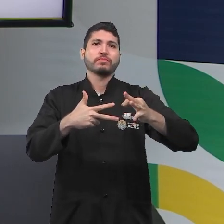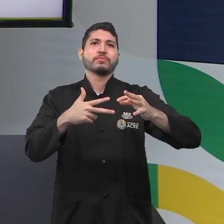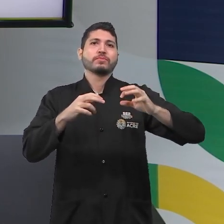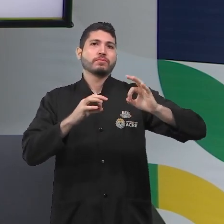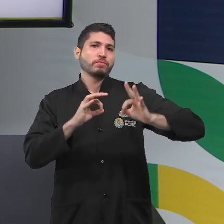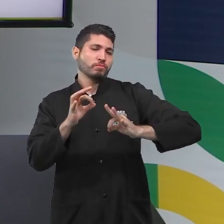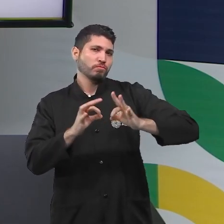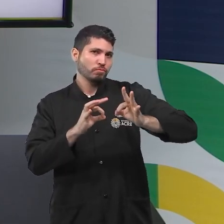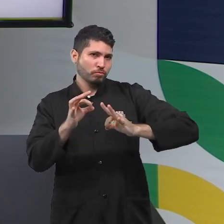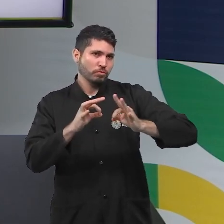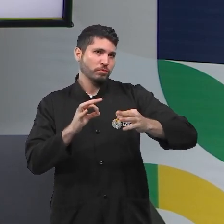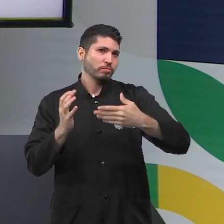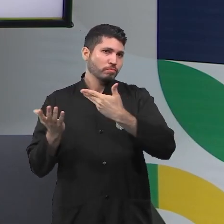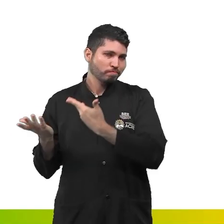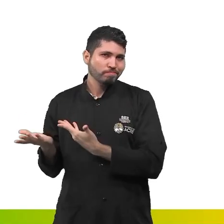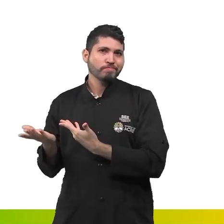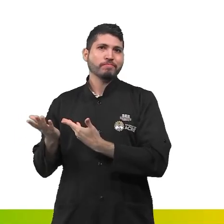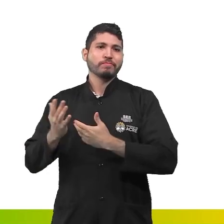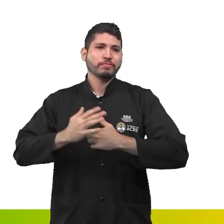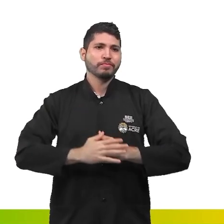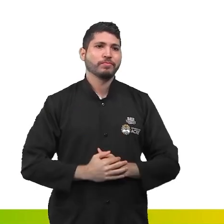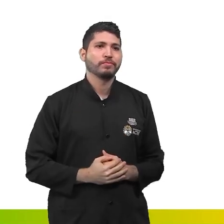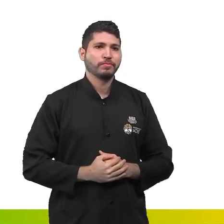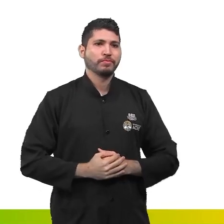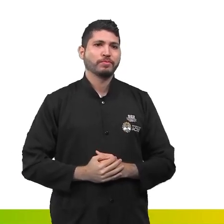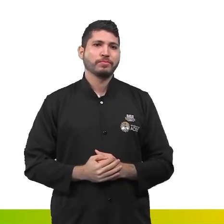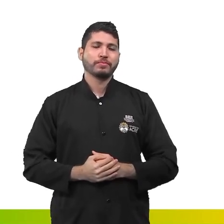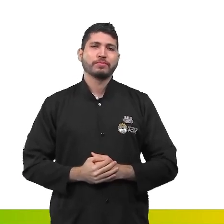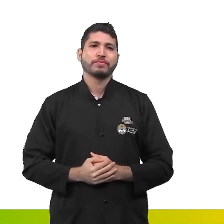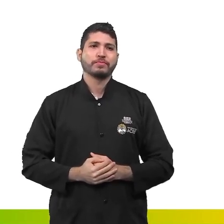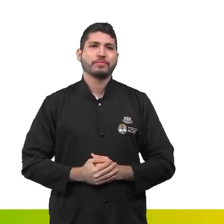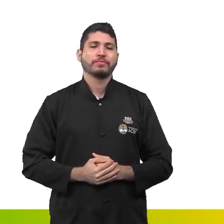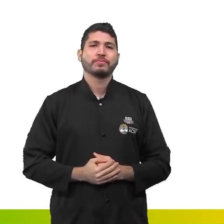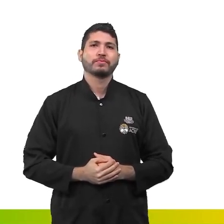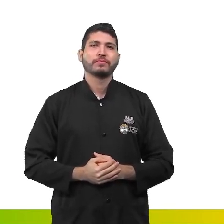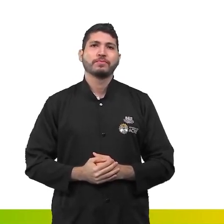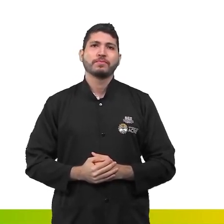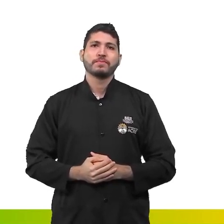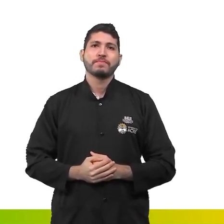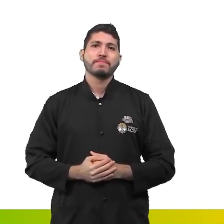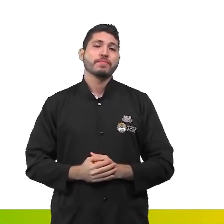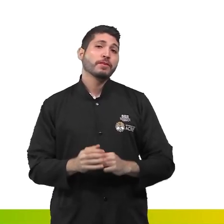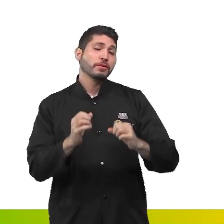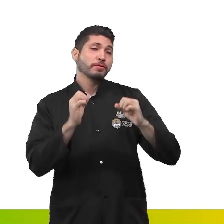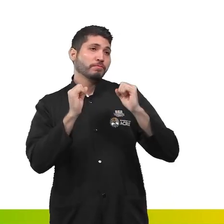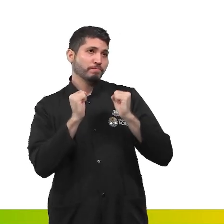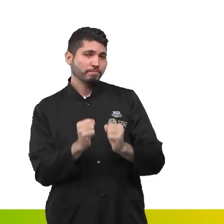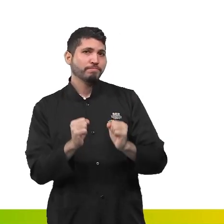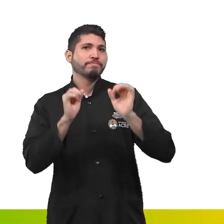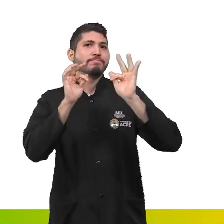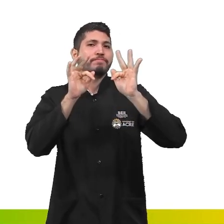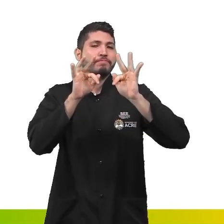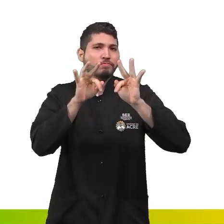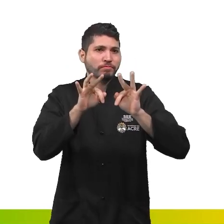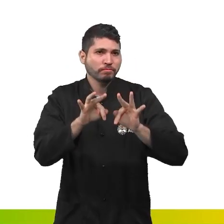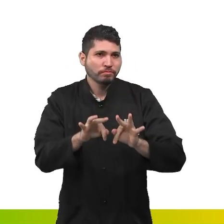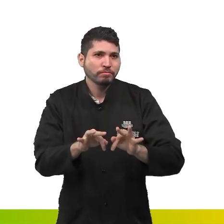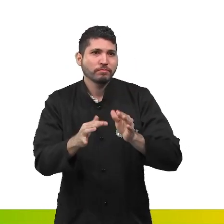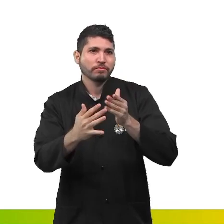definidos por ele. Bom, então agora nós podemos concluir do seguinte